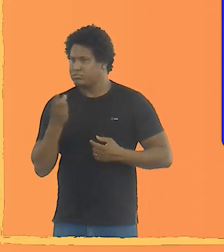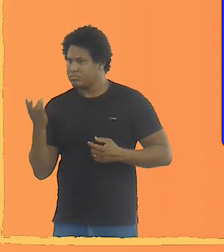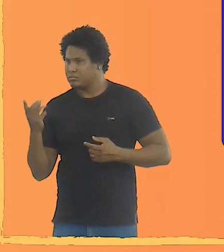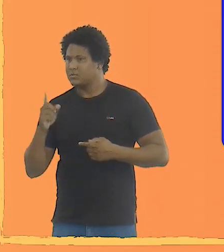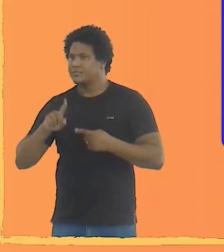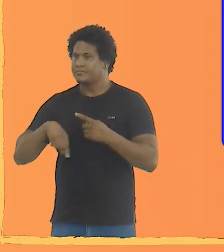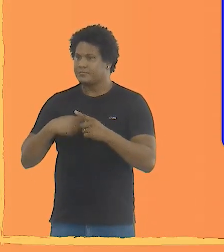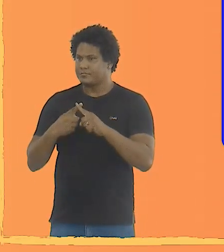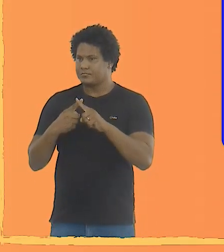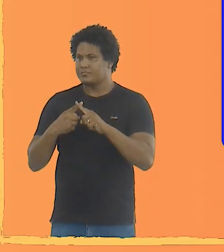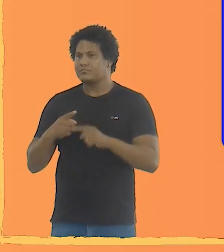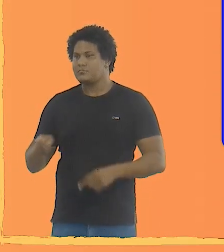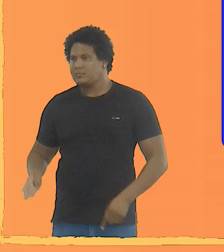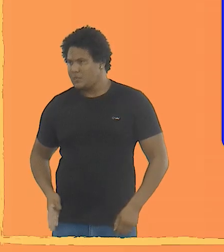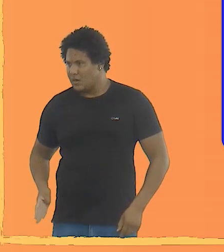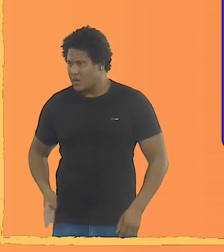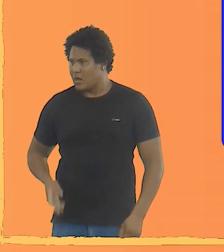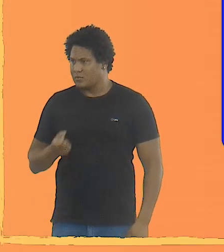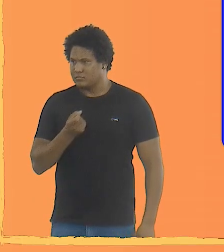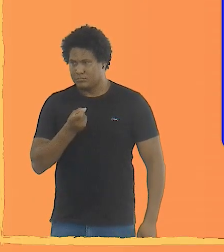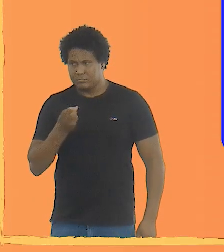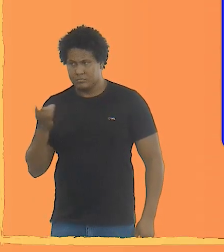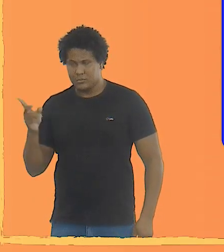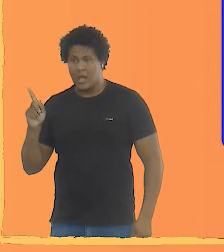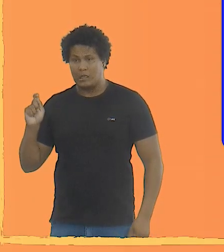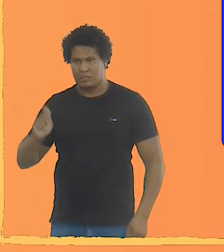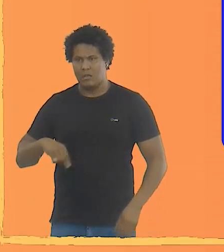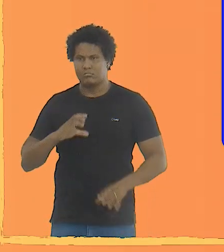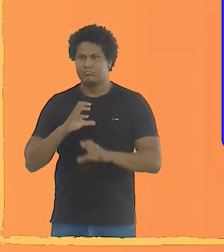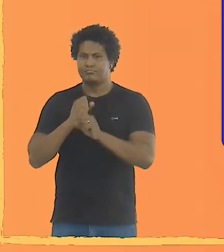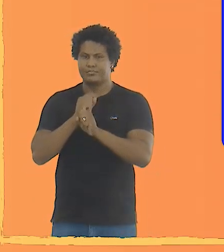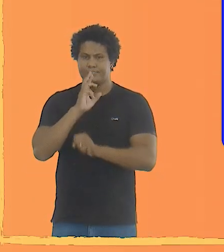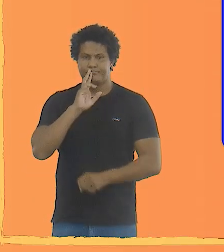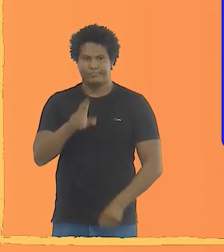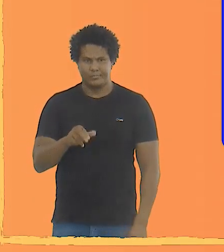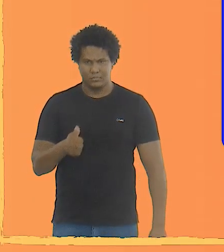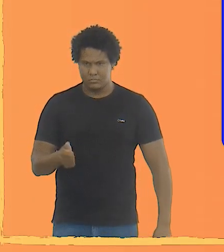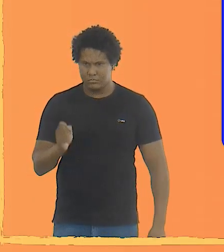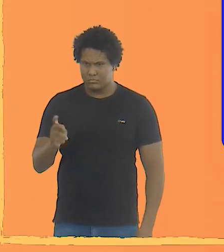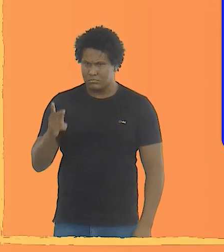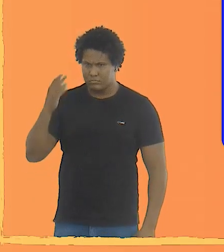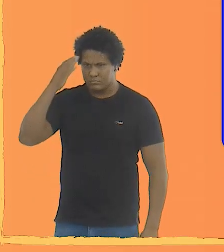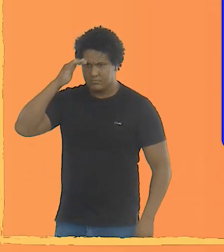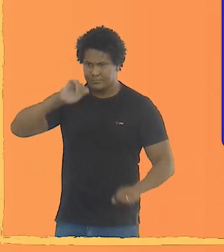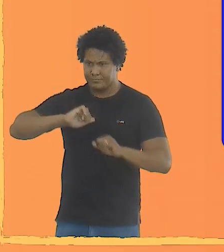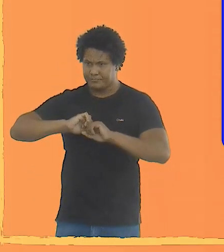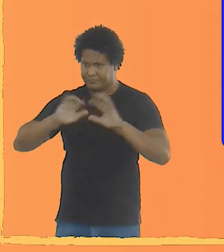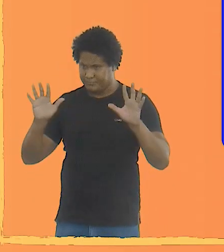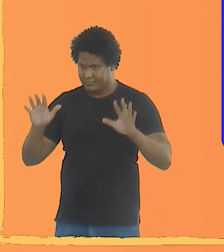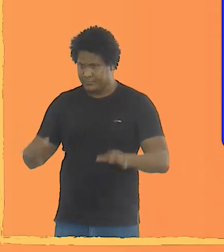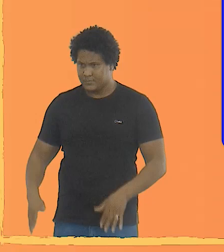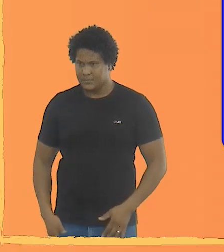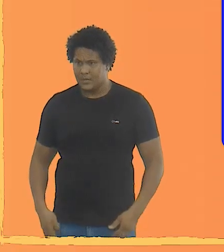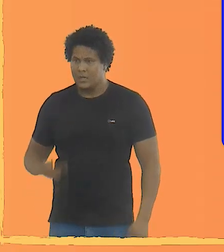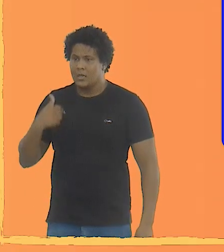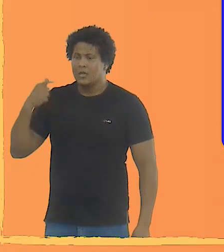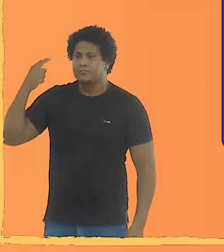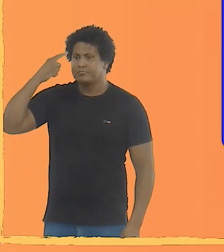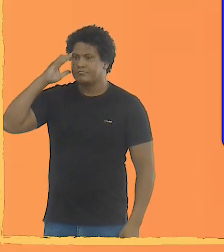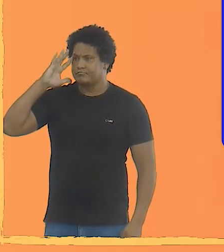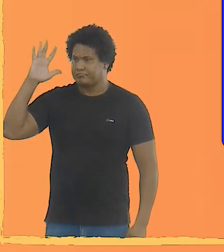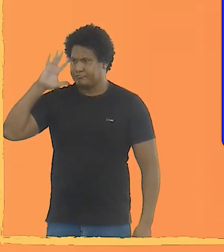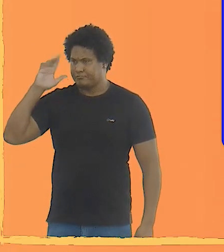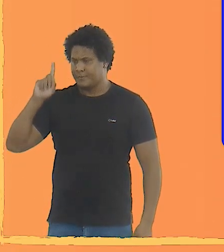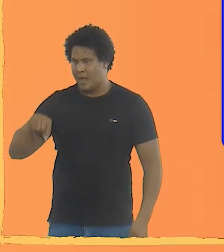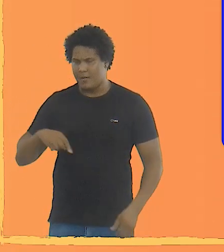tenho a quantidade total de possibilidades dele se vestir. Tá claro isso? Então vamos pensar assim, ó. Ele tem 4